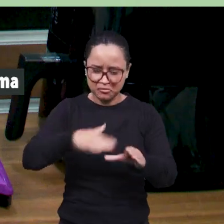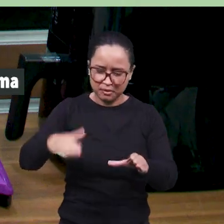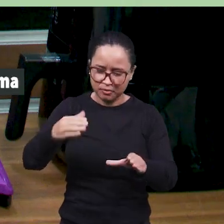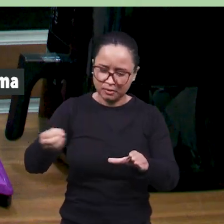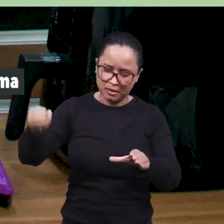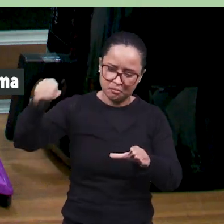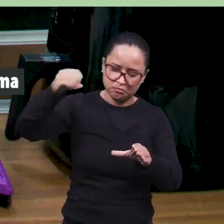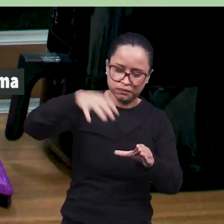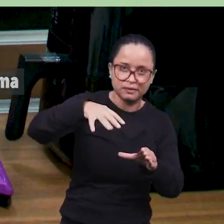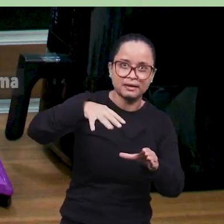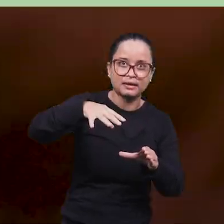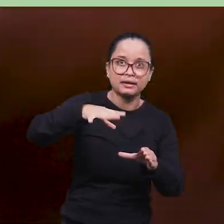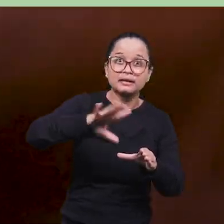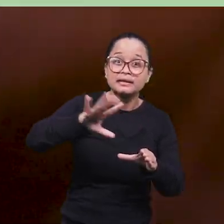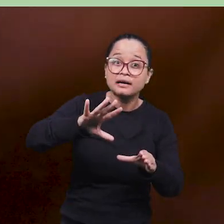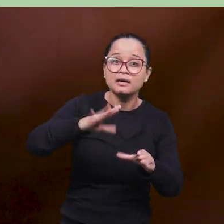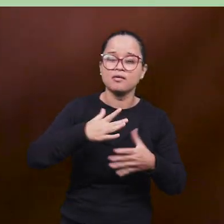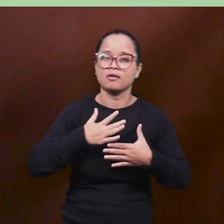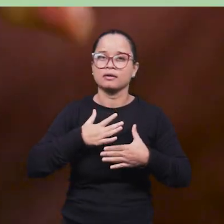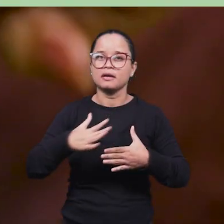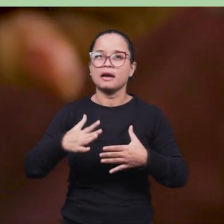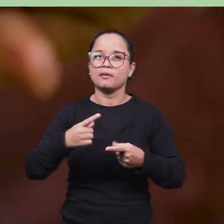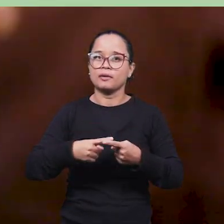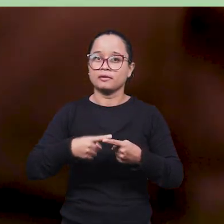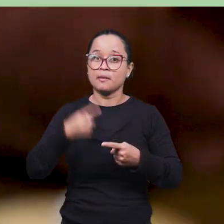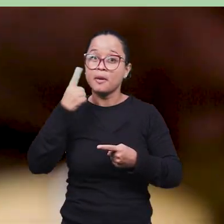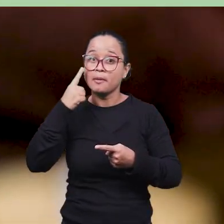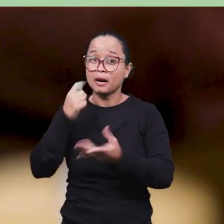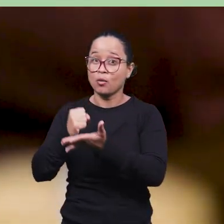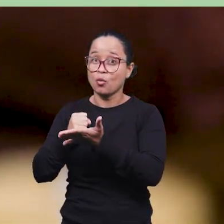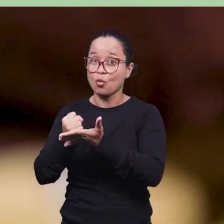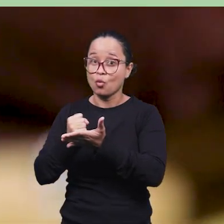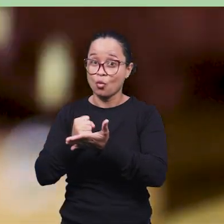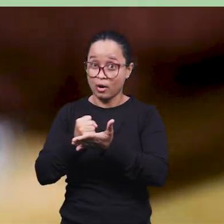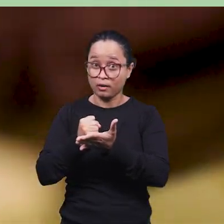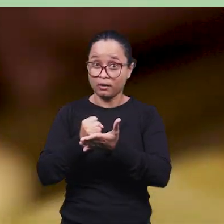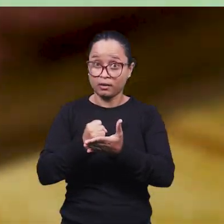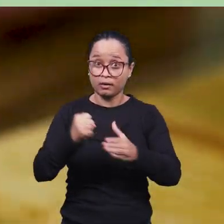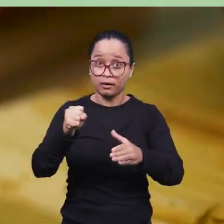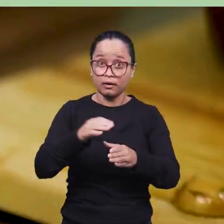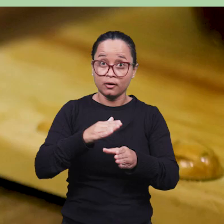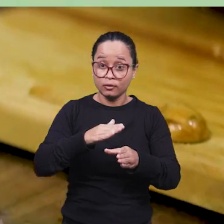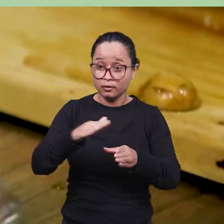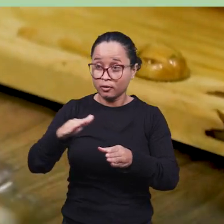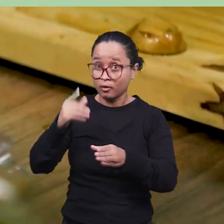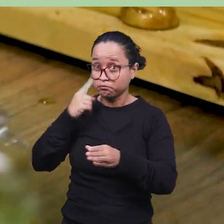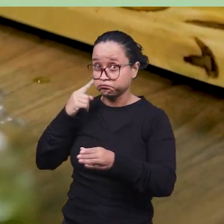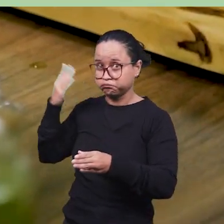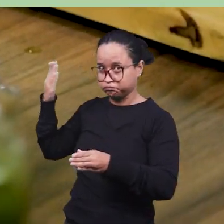ó. Jogou o alho no meio dele.